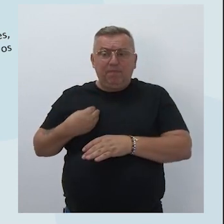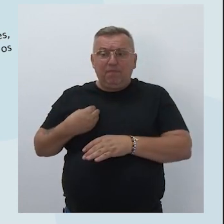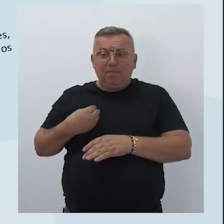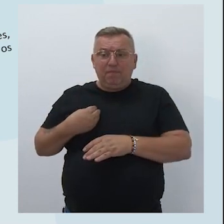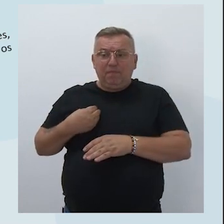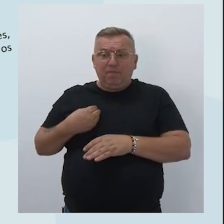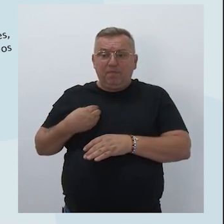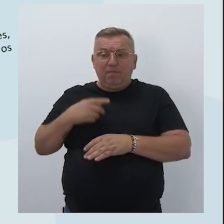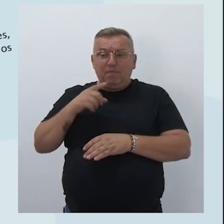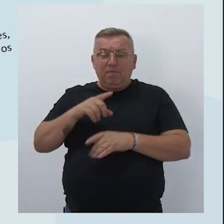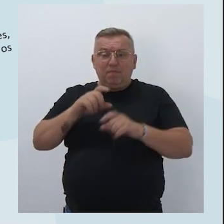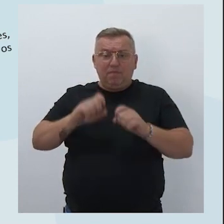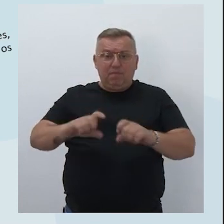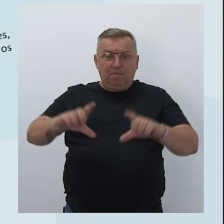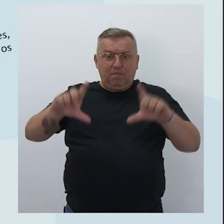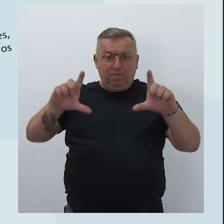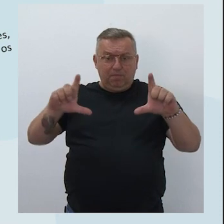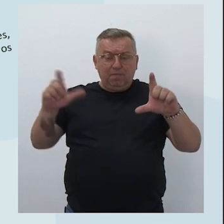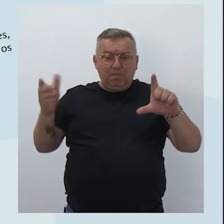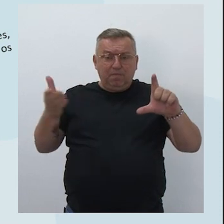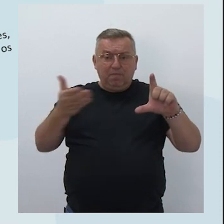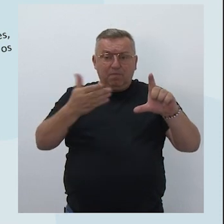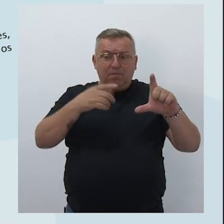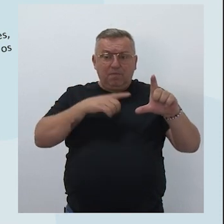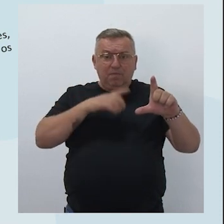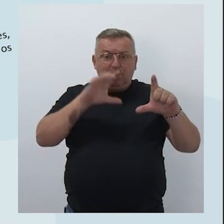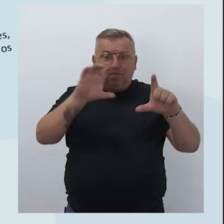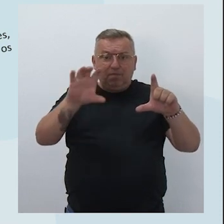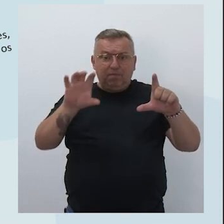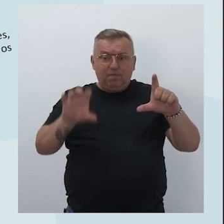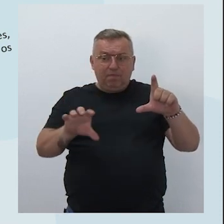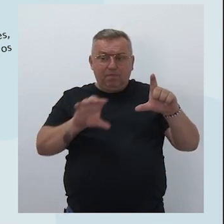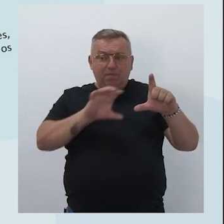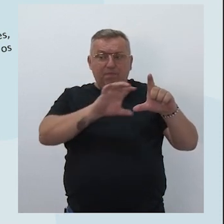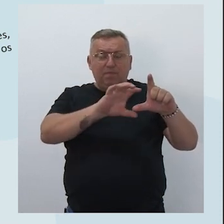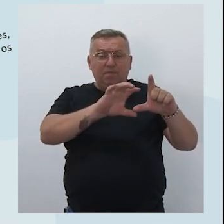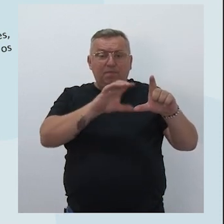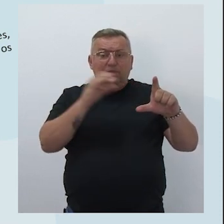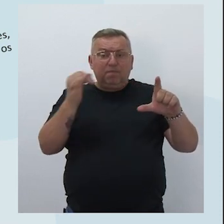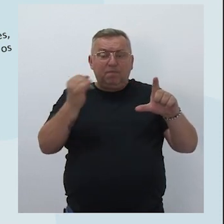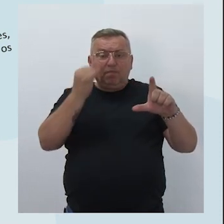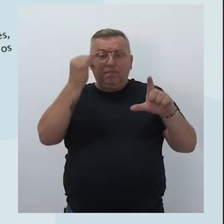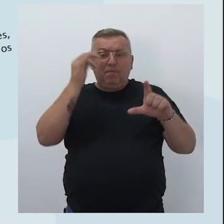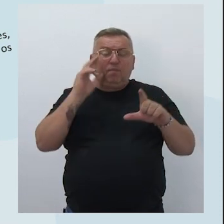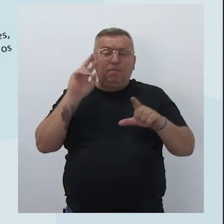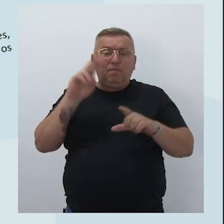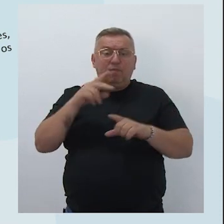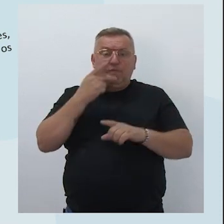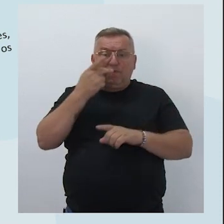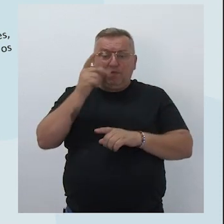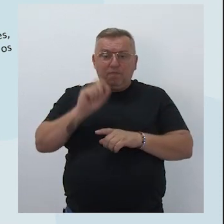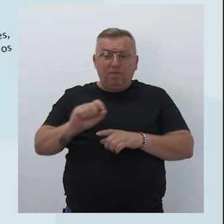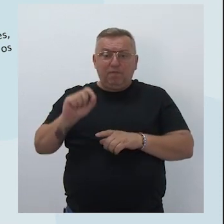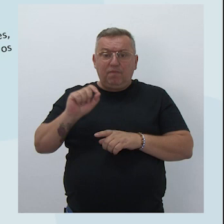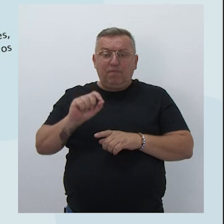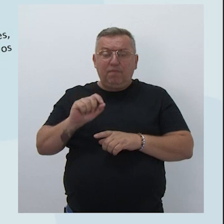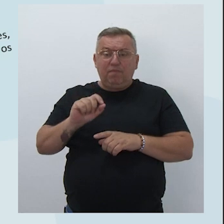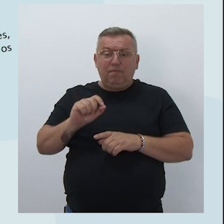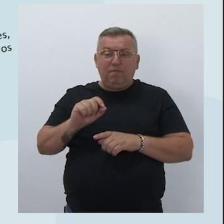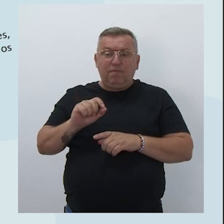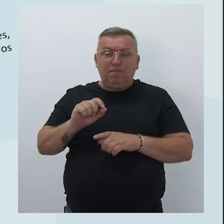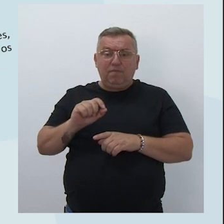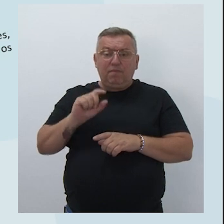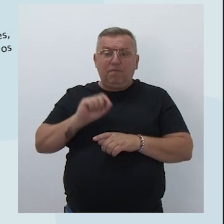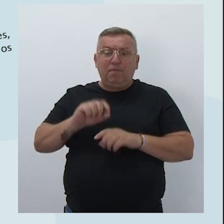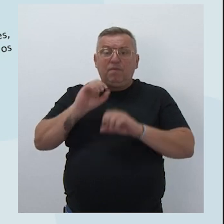Nessa imagenzinha, nós temos 3 pontos importantes aqui para a gente estar verificando, né, que